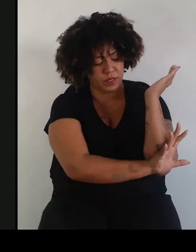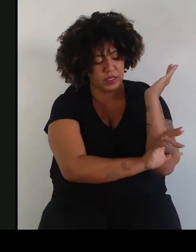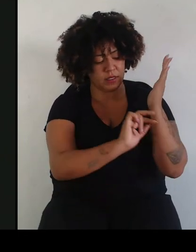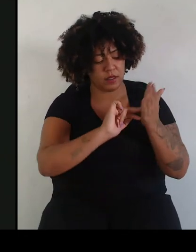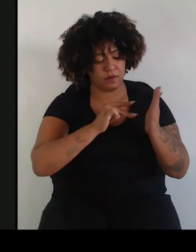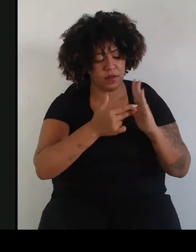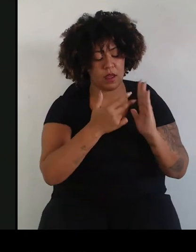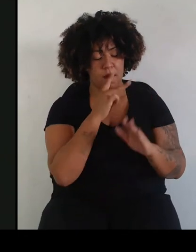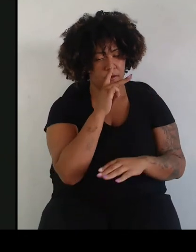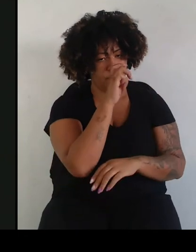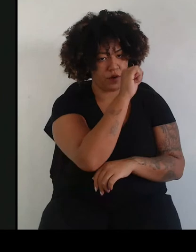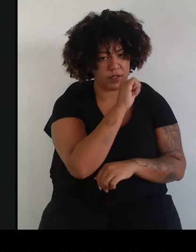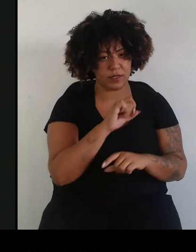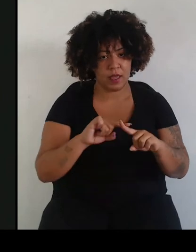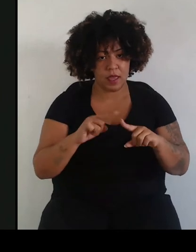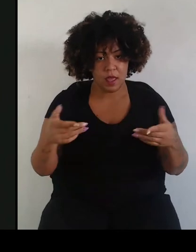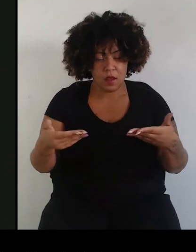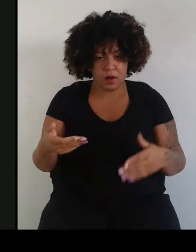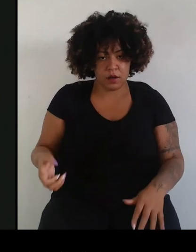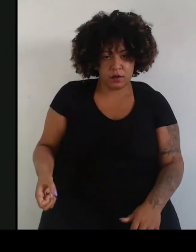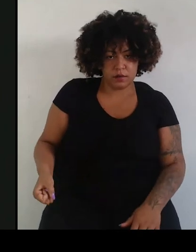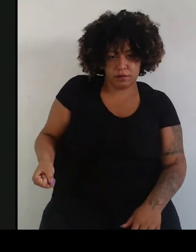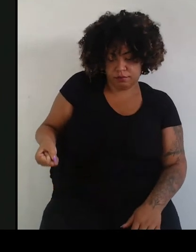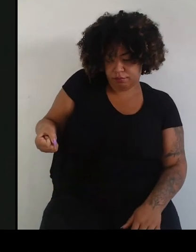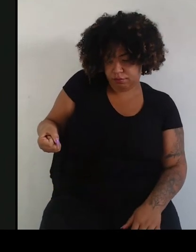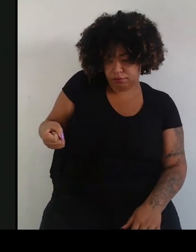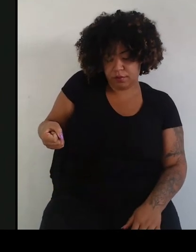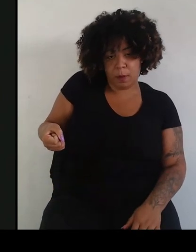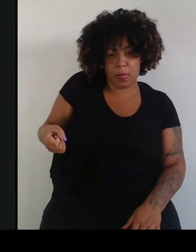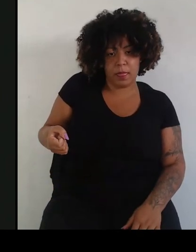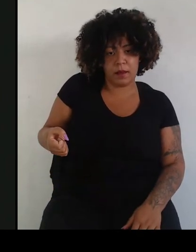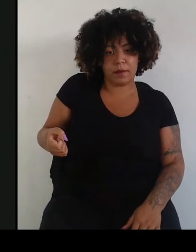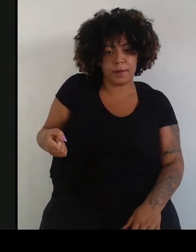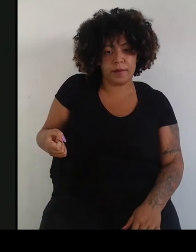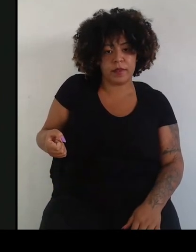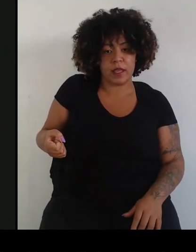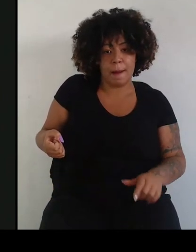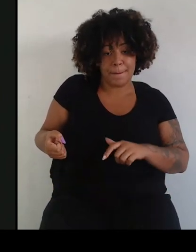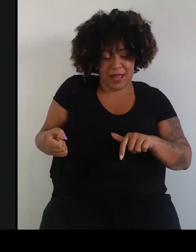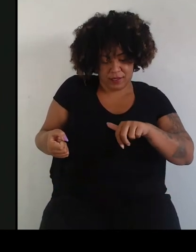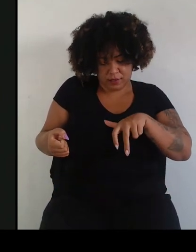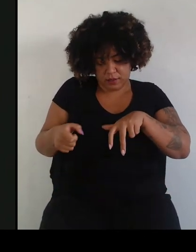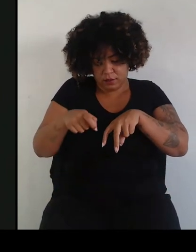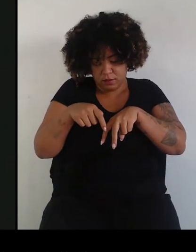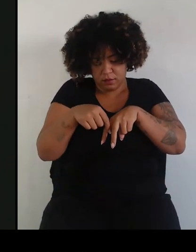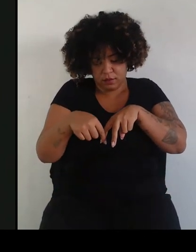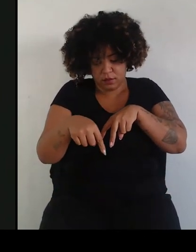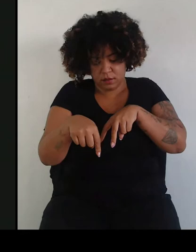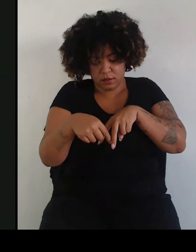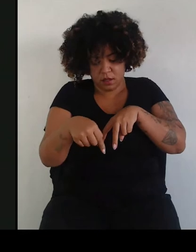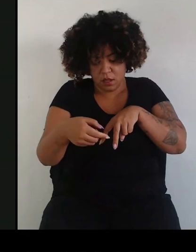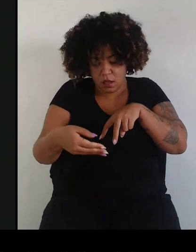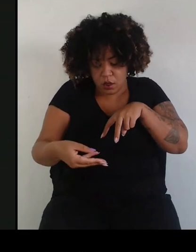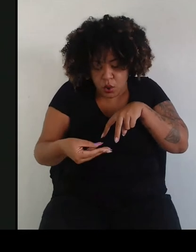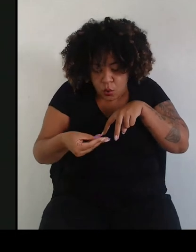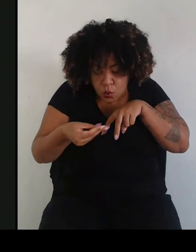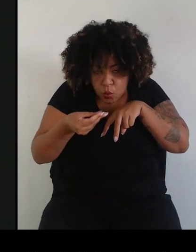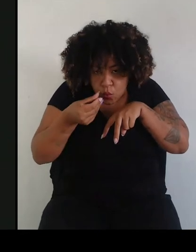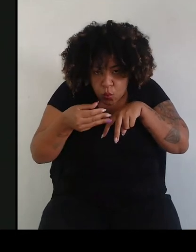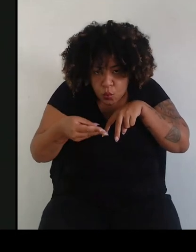um animal bastante feroz bebe água e veste água como símbolo dessa sexualidade